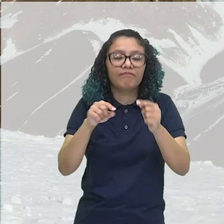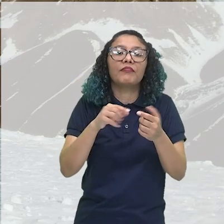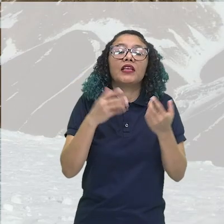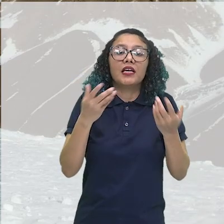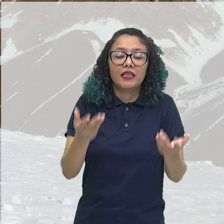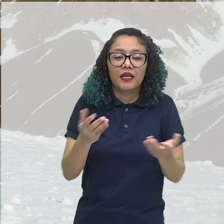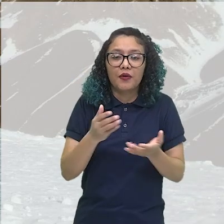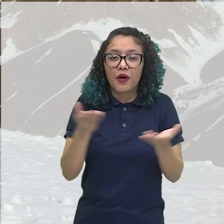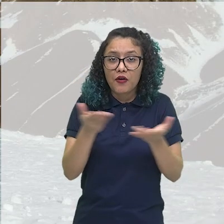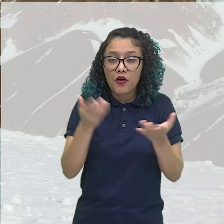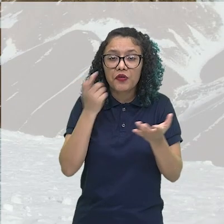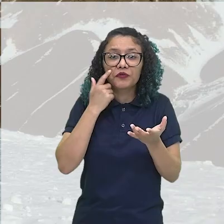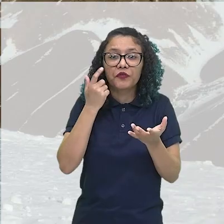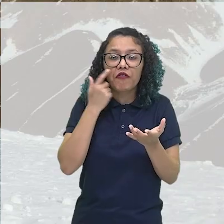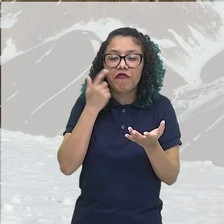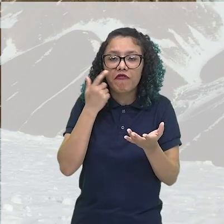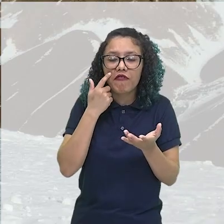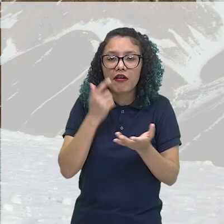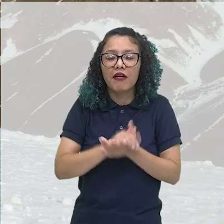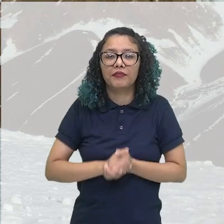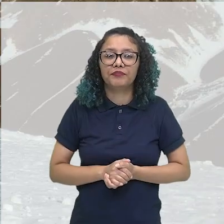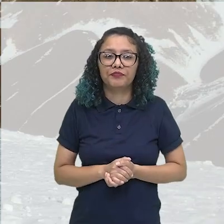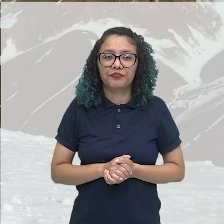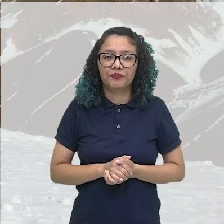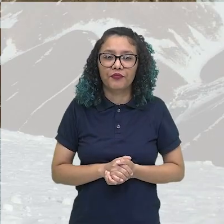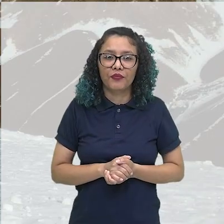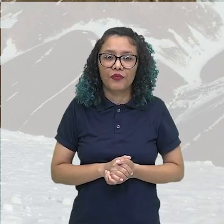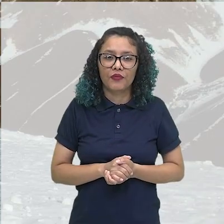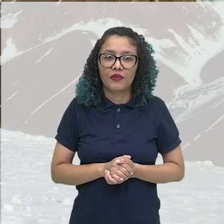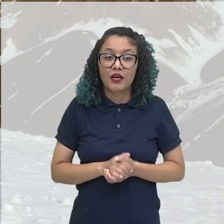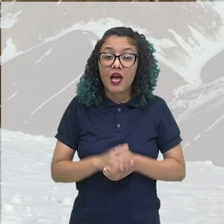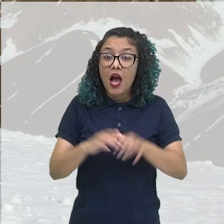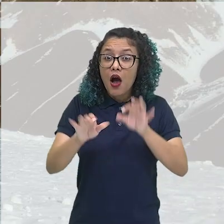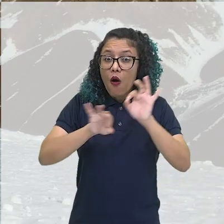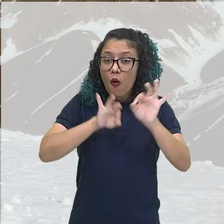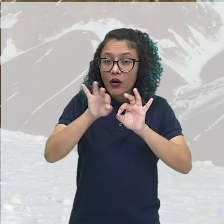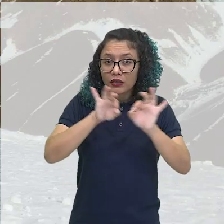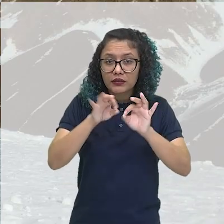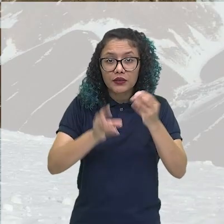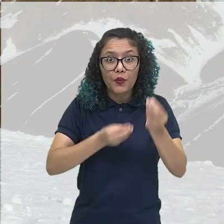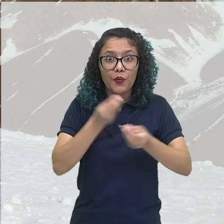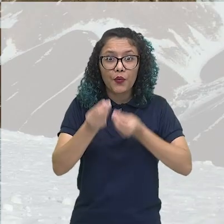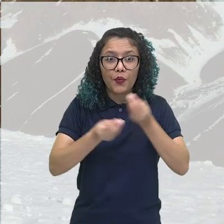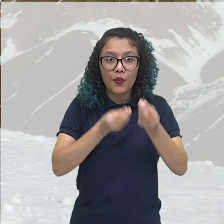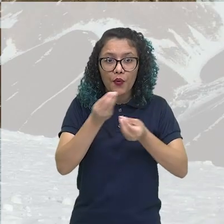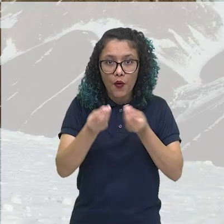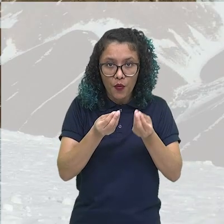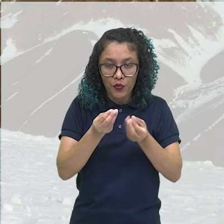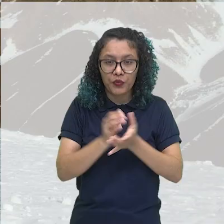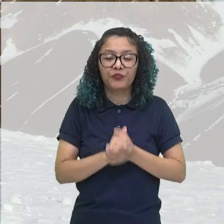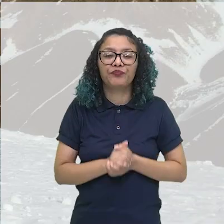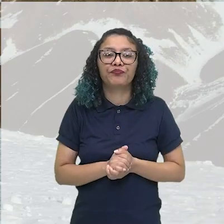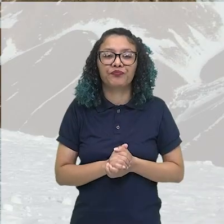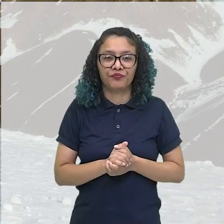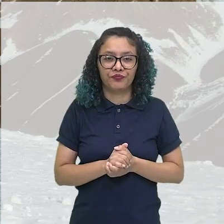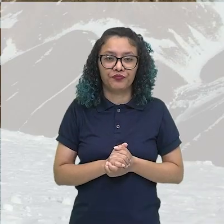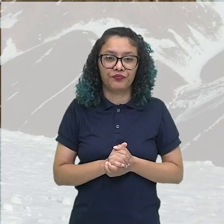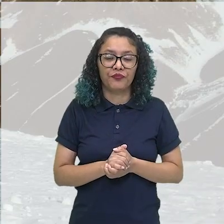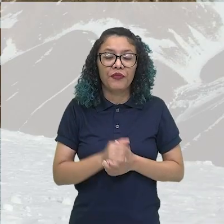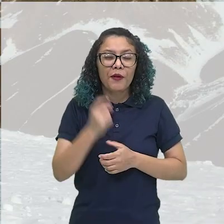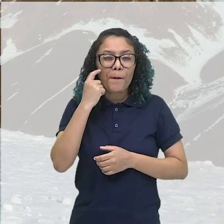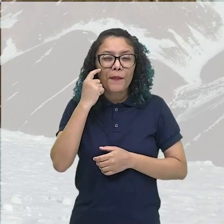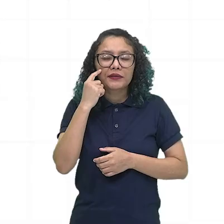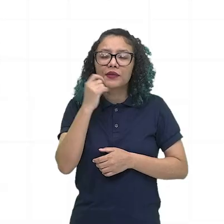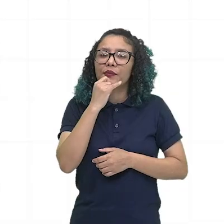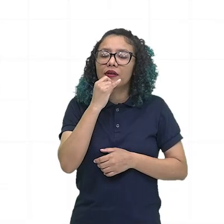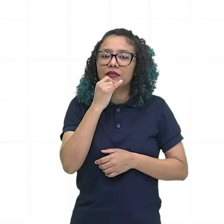vocês como que essa superfície aqui da Terra está distribuída na superfície da Terra. Vejam aí, imaginem